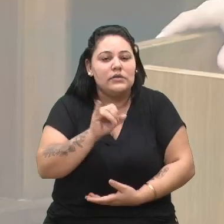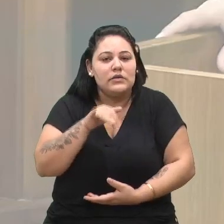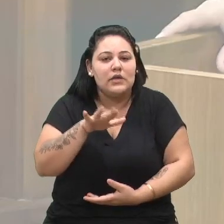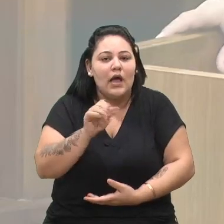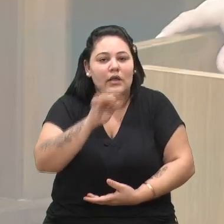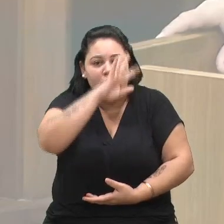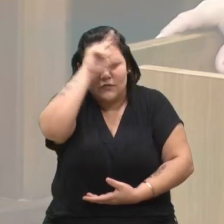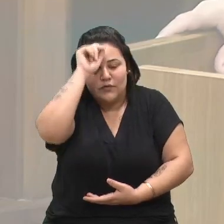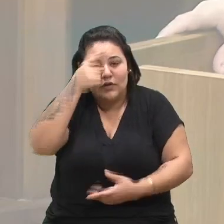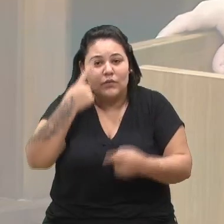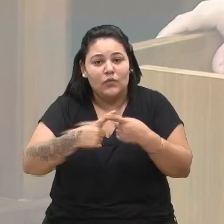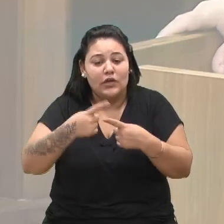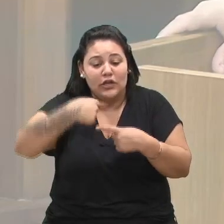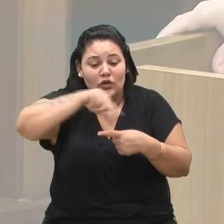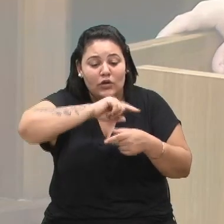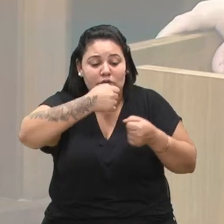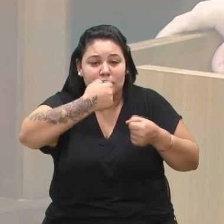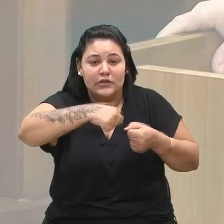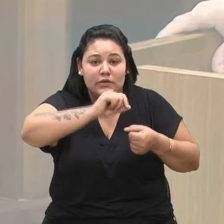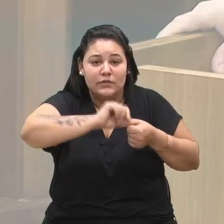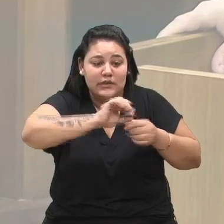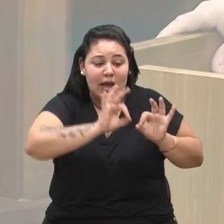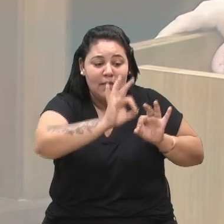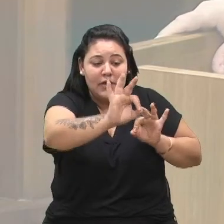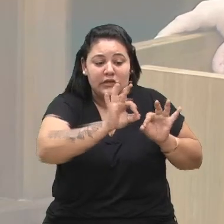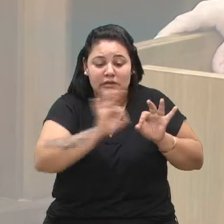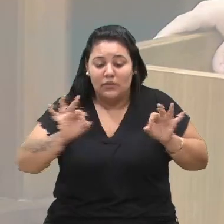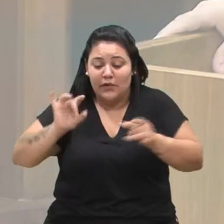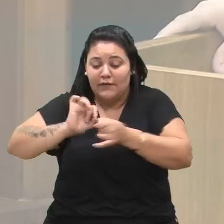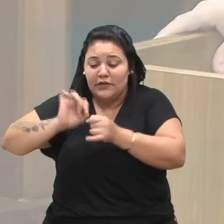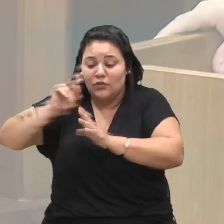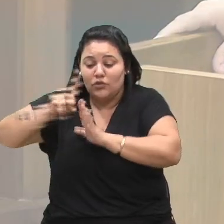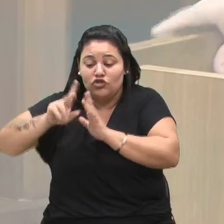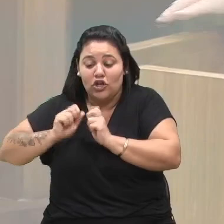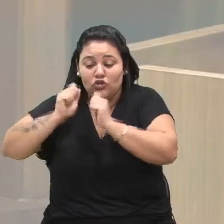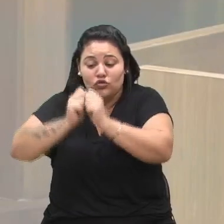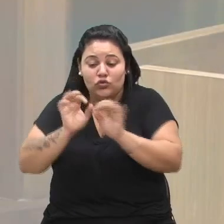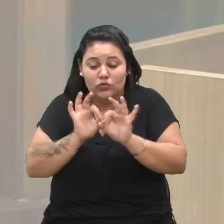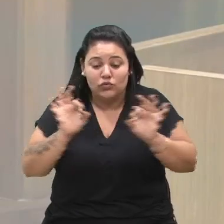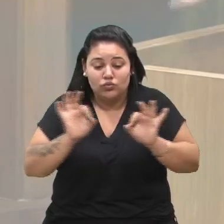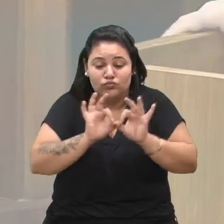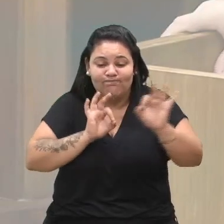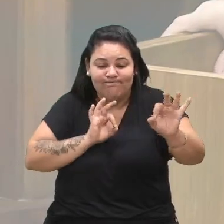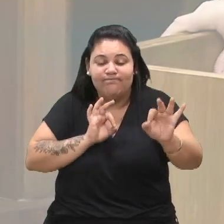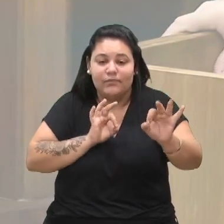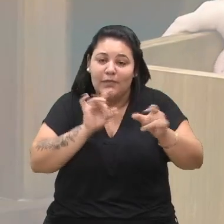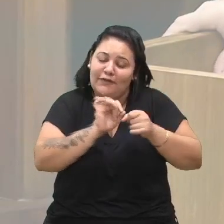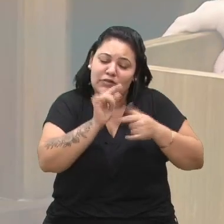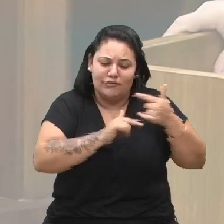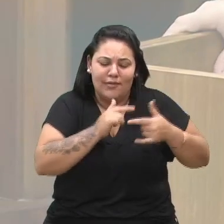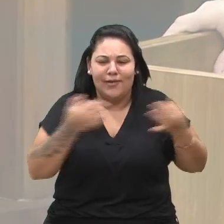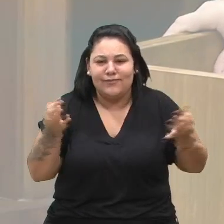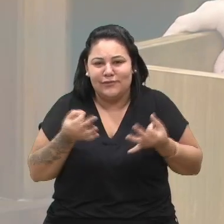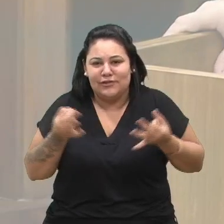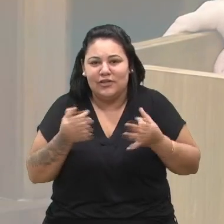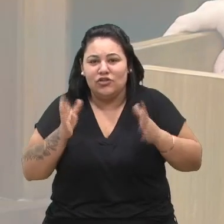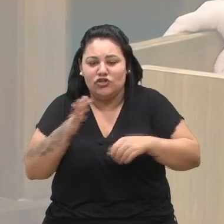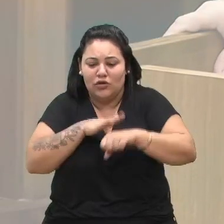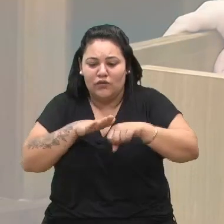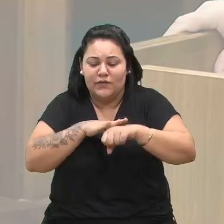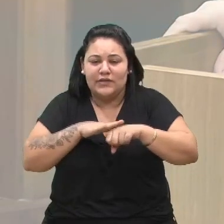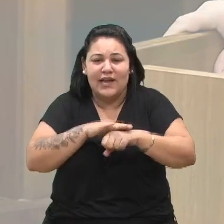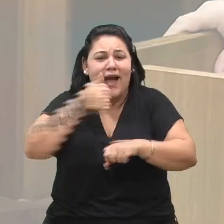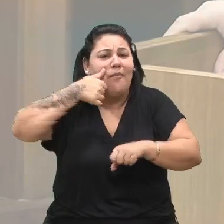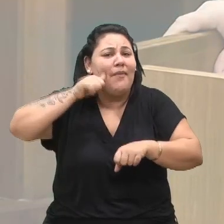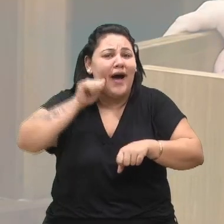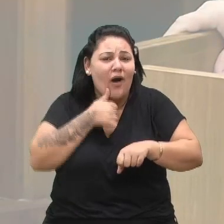nós precisamos da medição para fazer o projeto. E junto com a medição, então, o processo de cedência. E já falei com a vice Paula